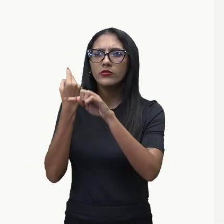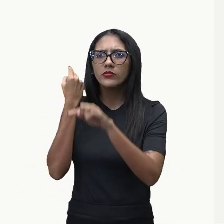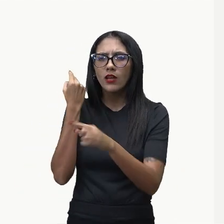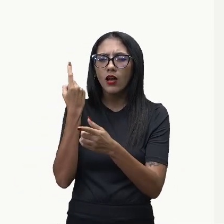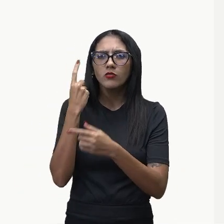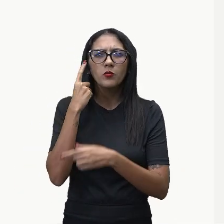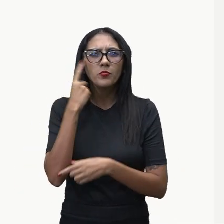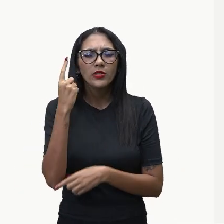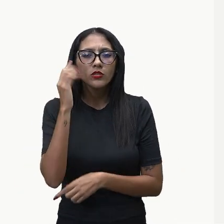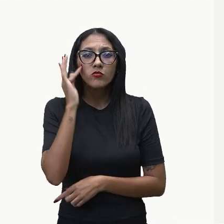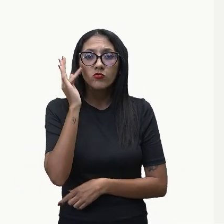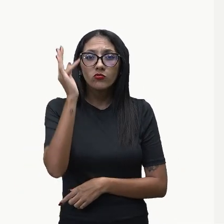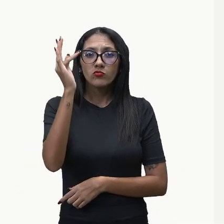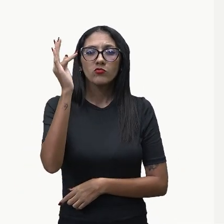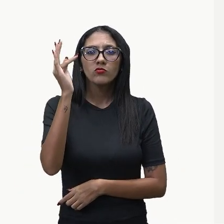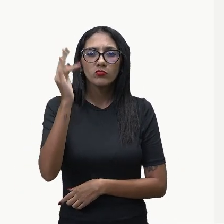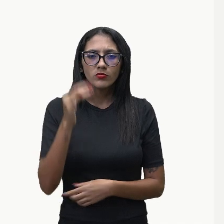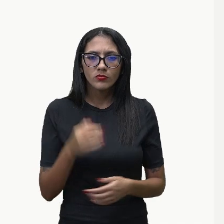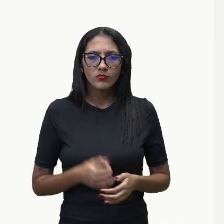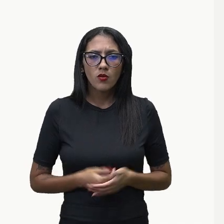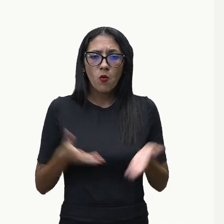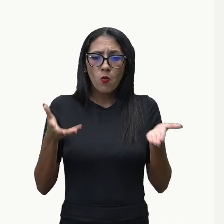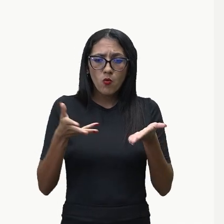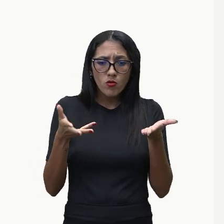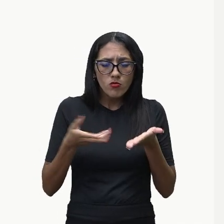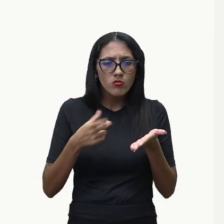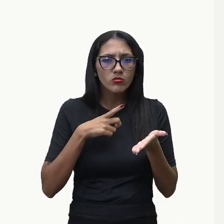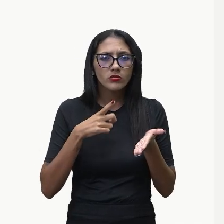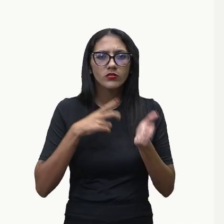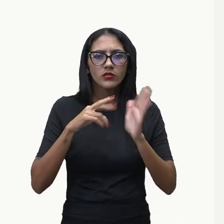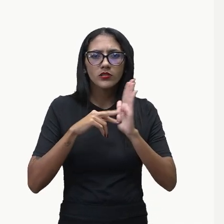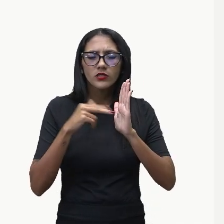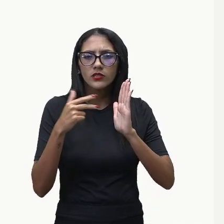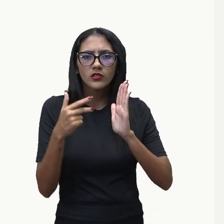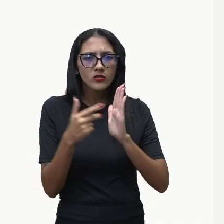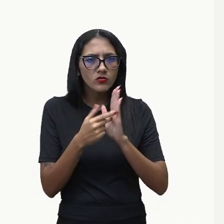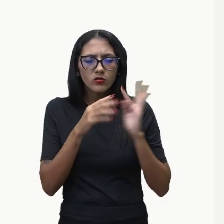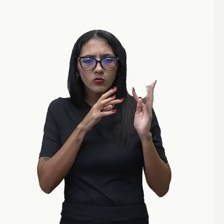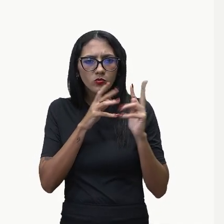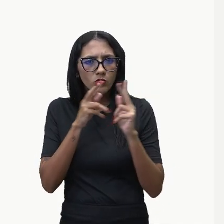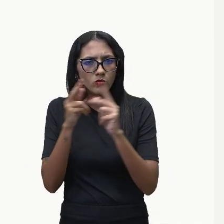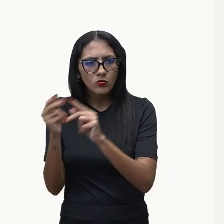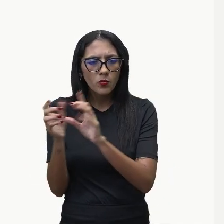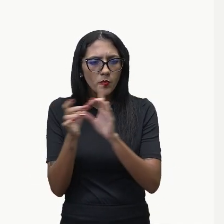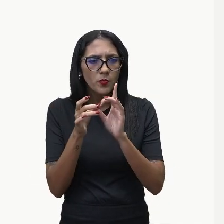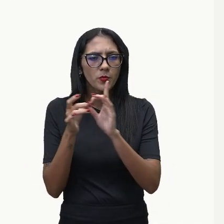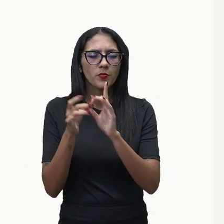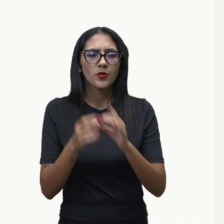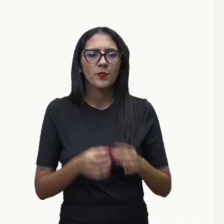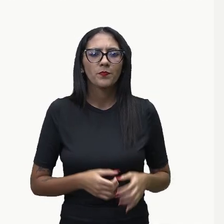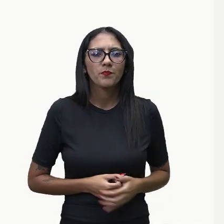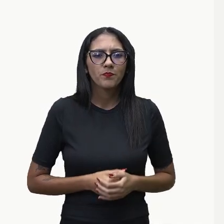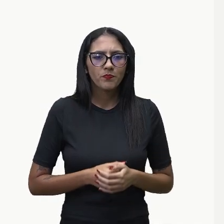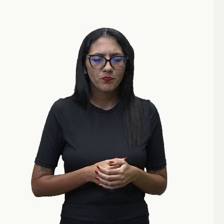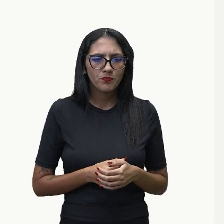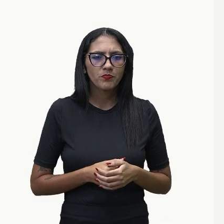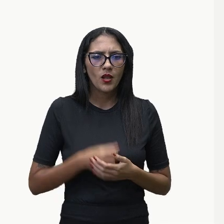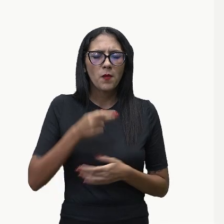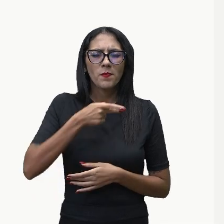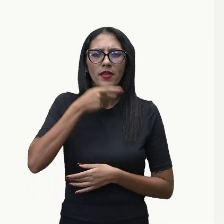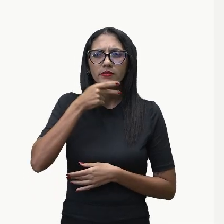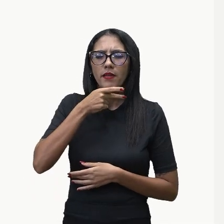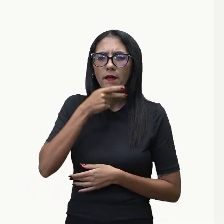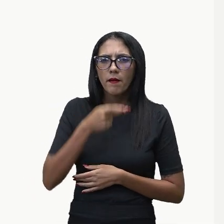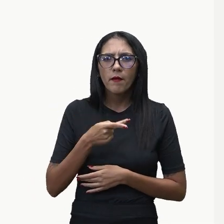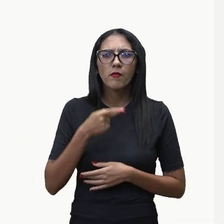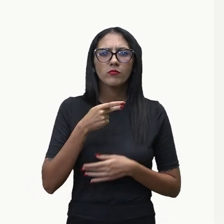porque o presente é todo o passado e todo o futuro. E há Platão e Virgílio dentro